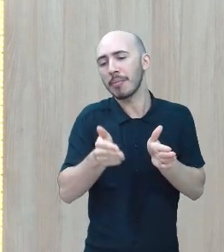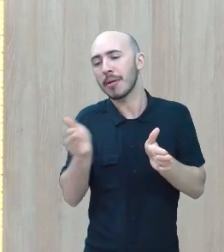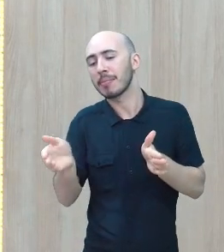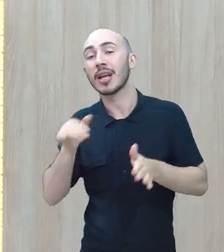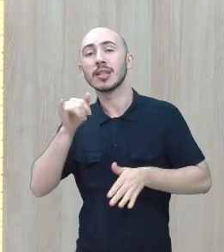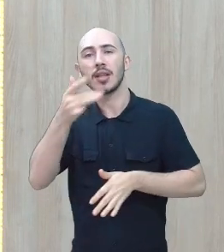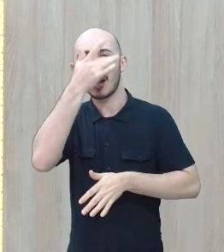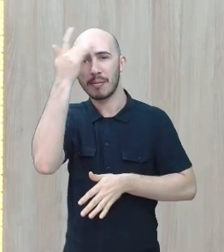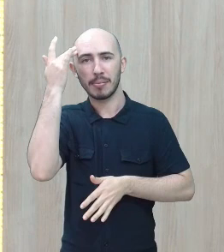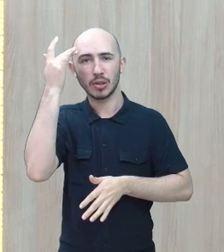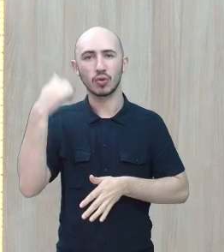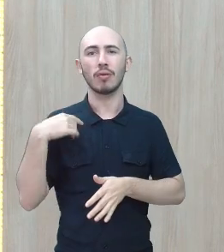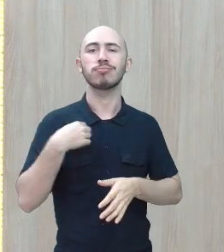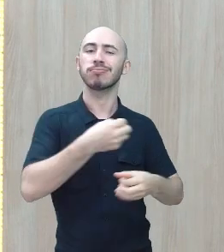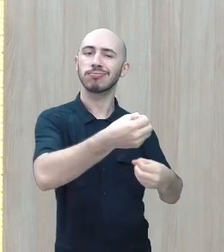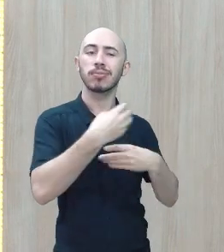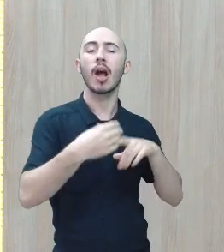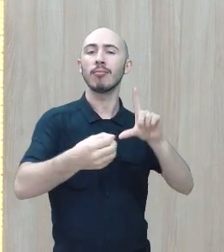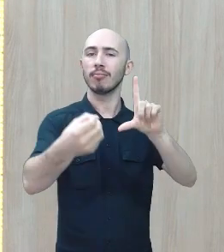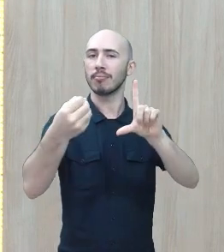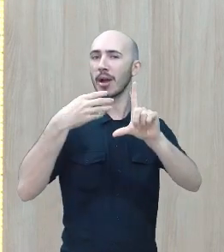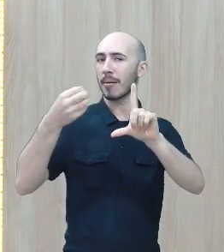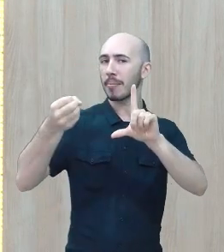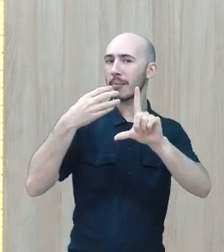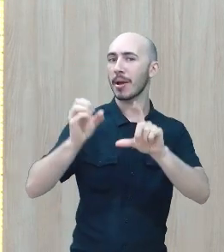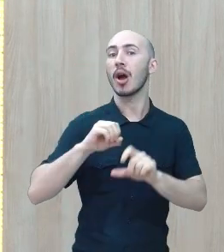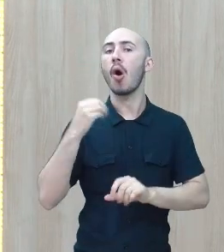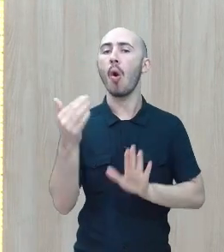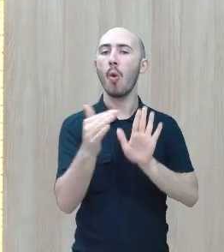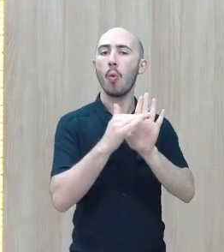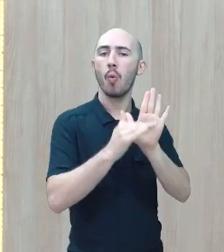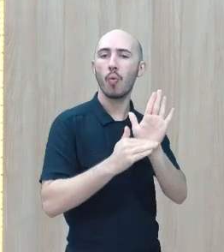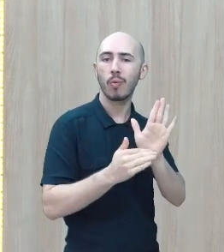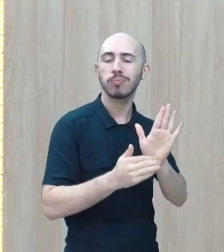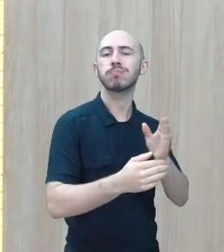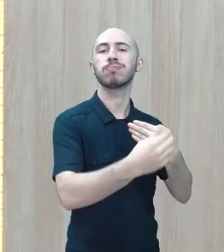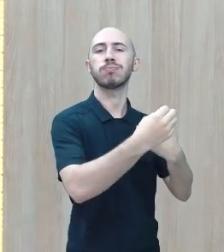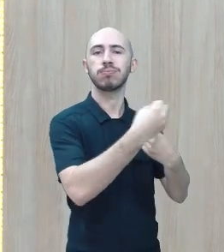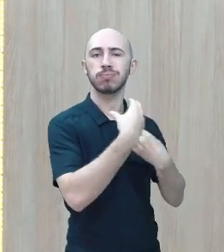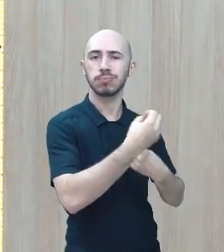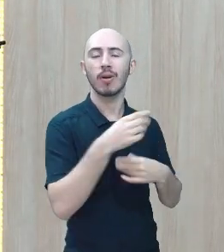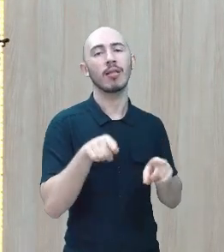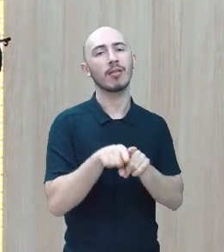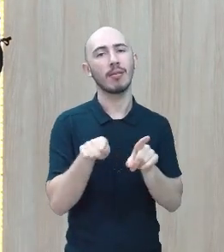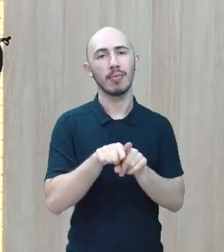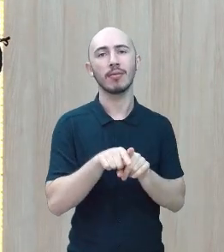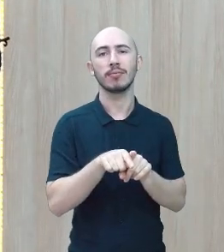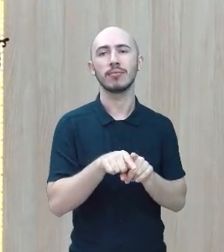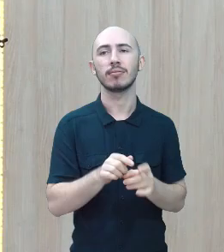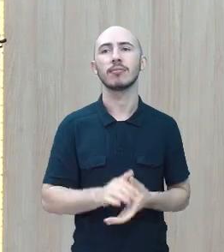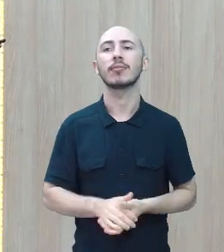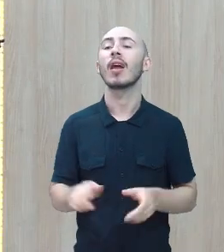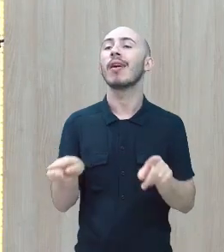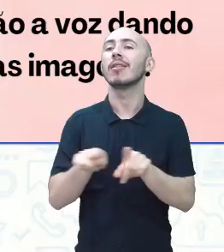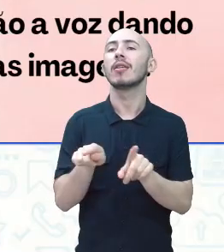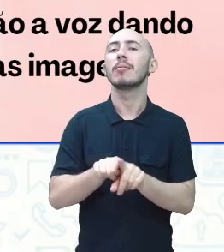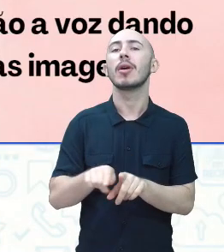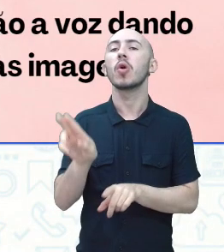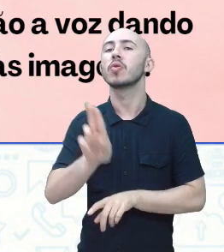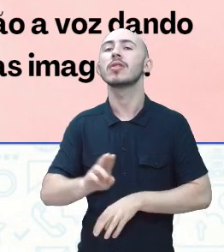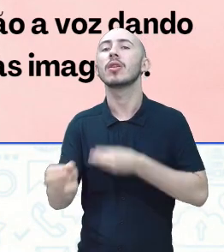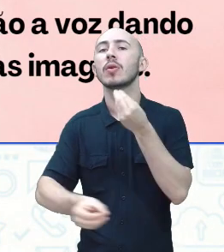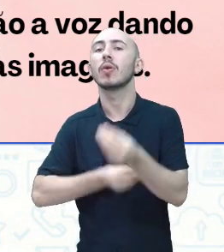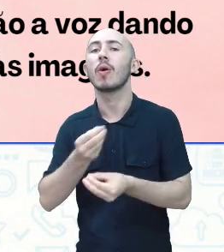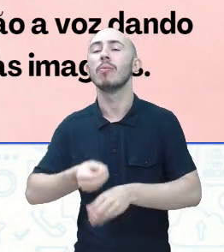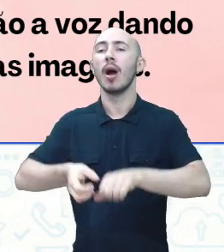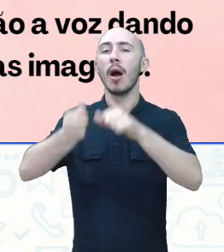está assistindo aquele tutorial, para algum comprador daquele produto, tá certo? Ele também pode ser usado para marketing, né? Como